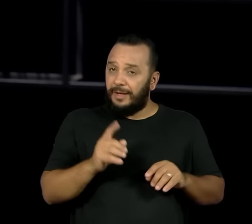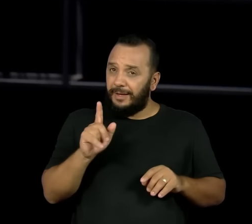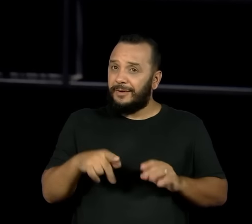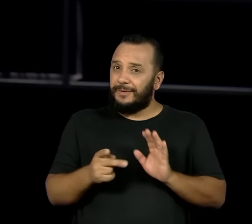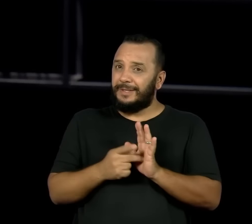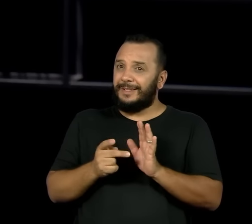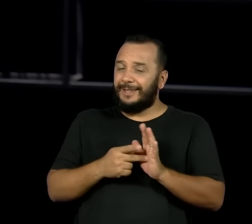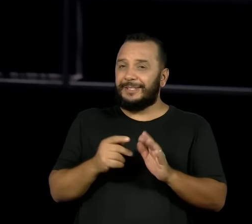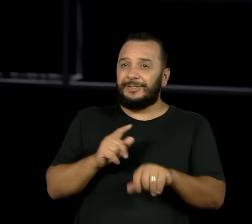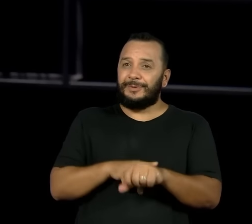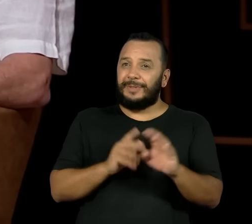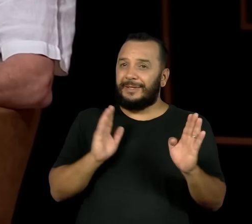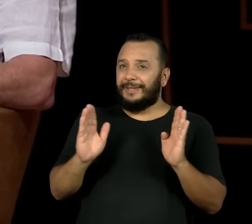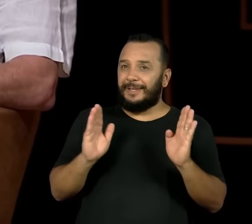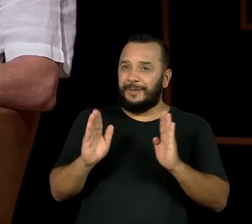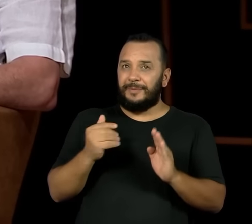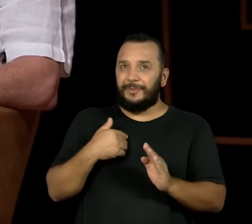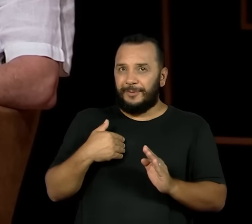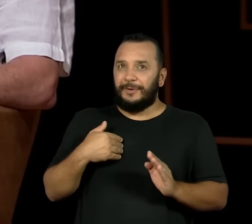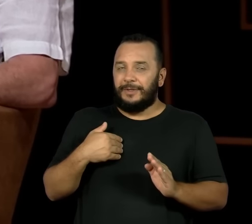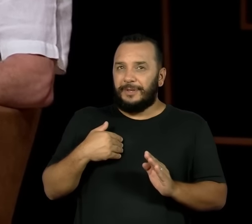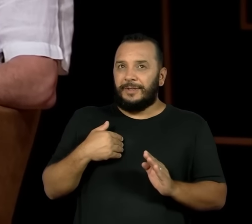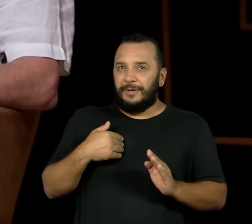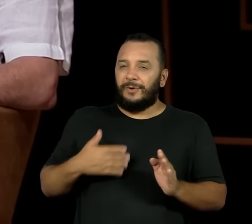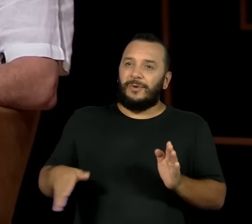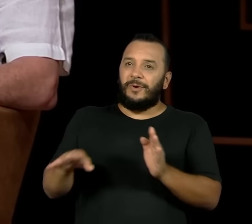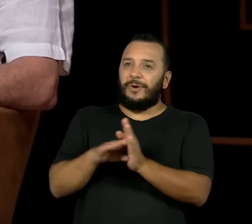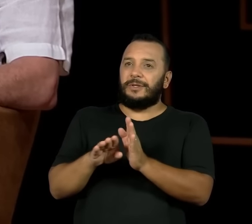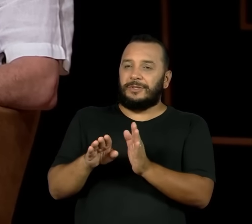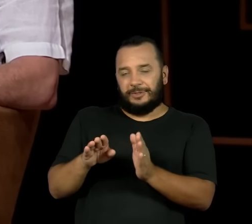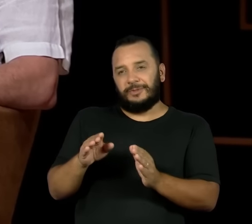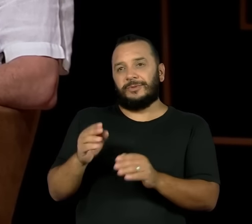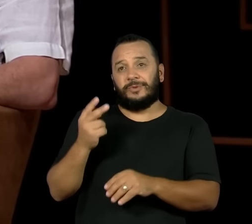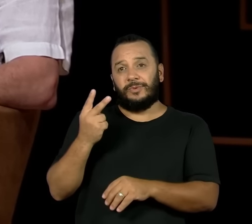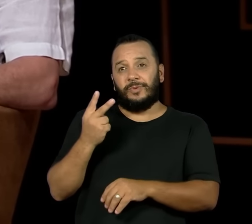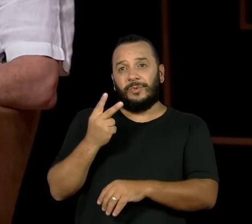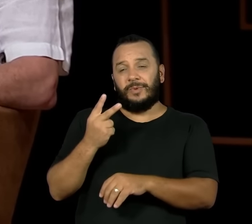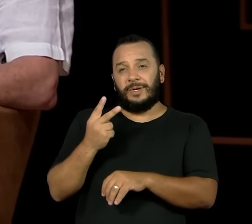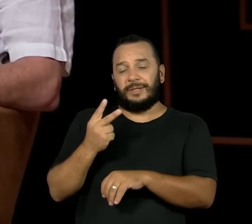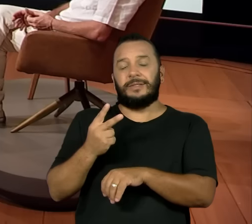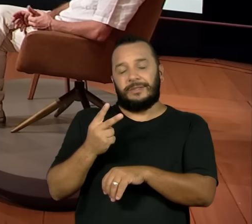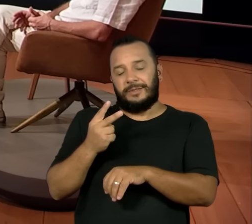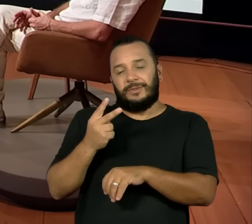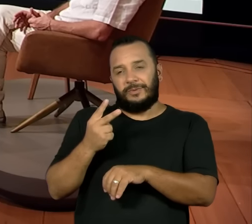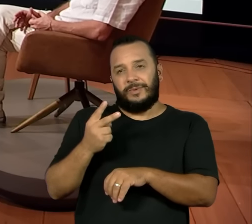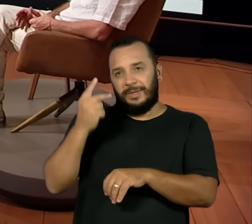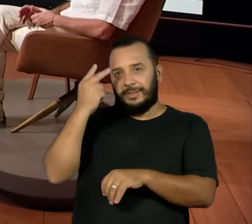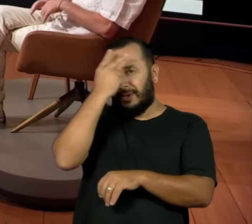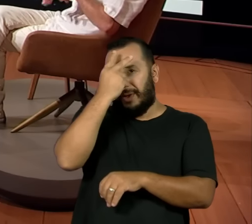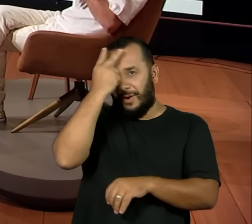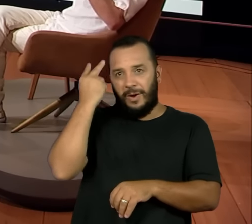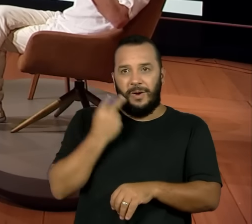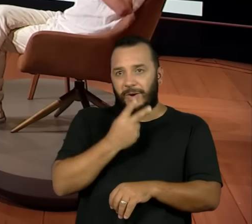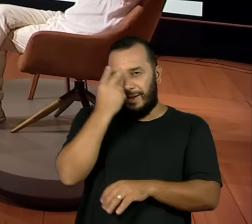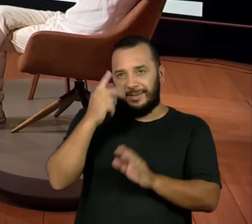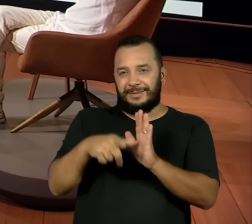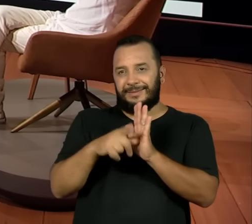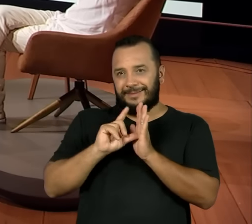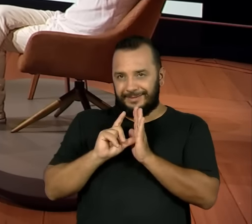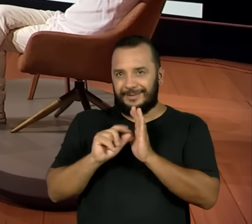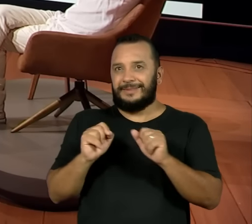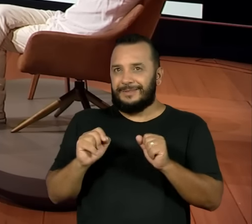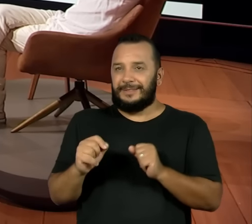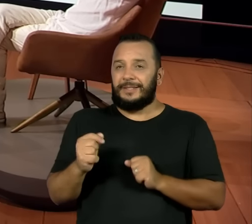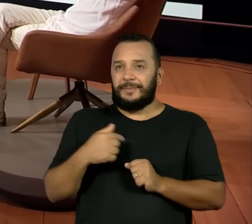sabe eu gosto de chegar duas horas antes tem uma coisa que eu amo fazer que é sentar no palco e olhar a